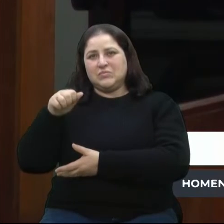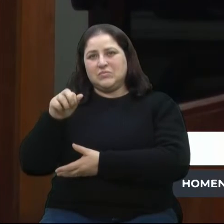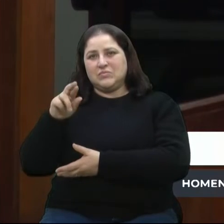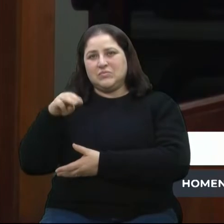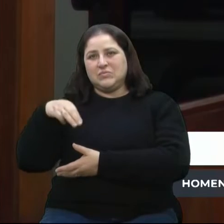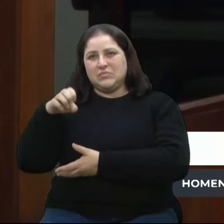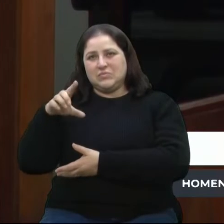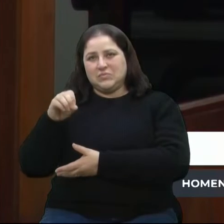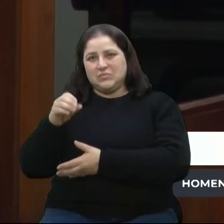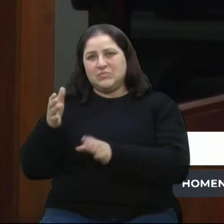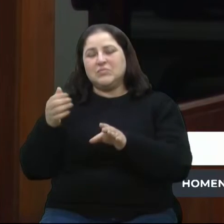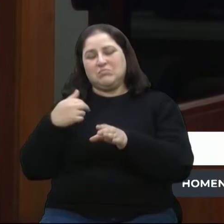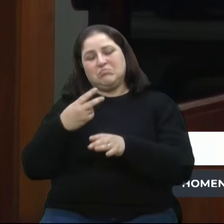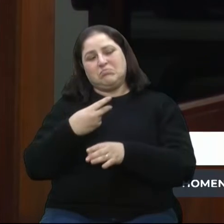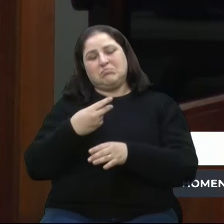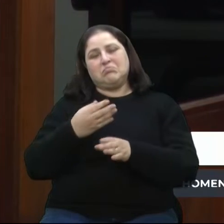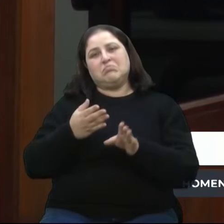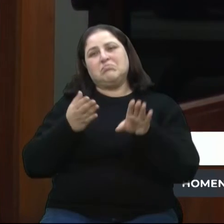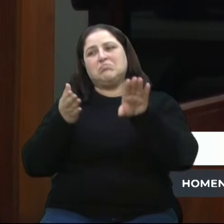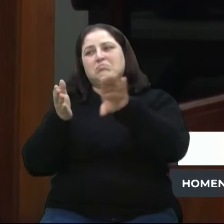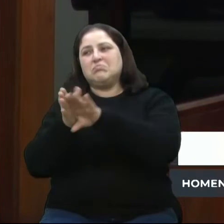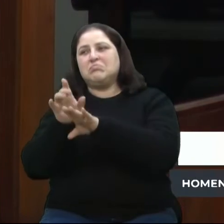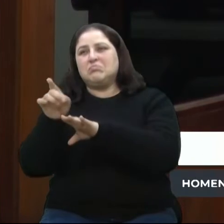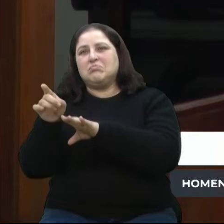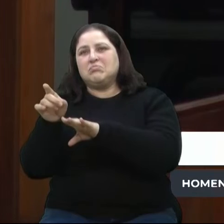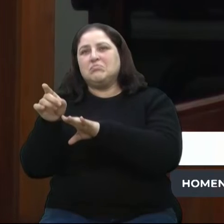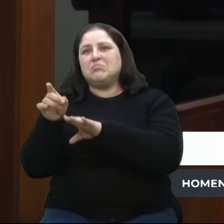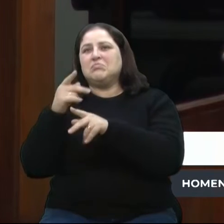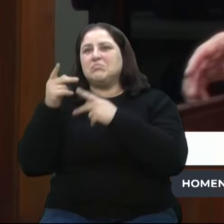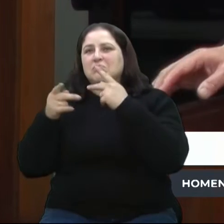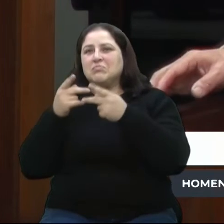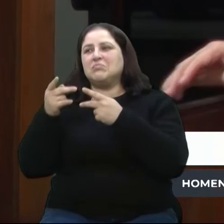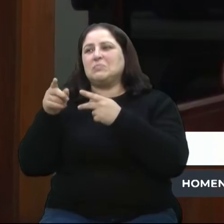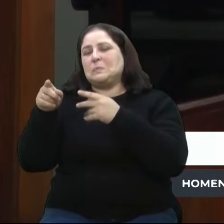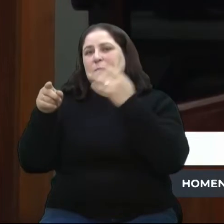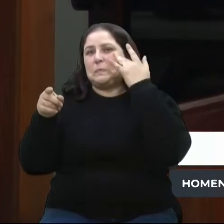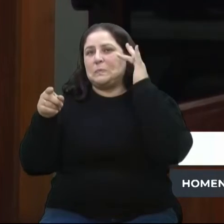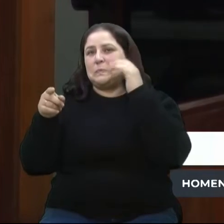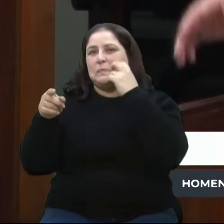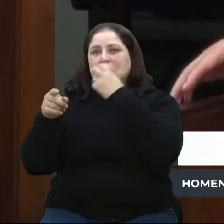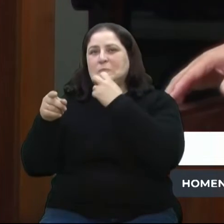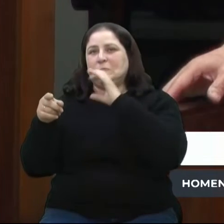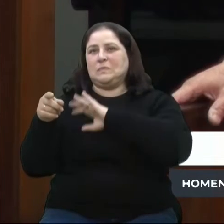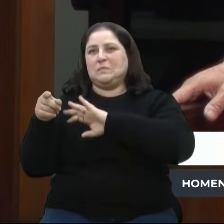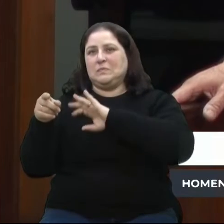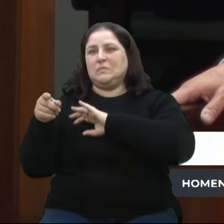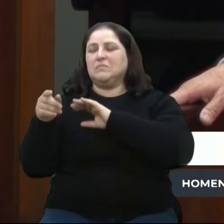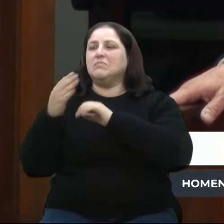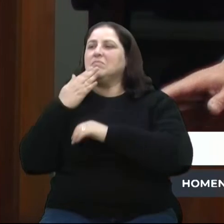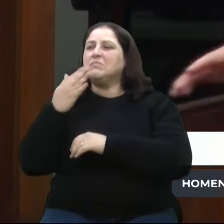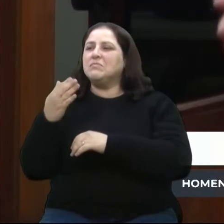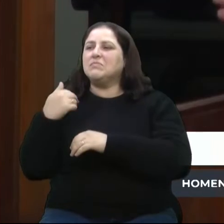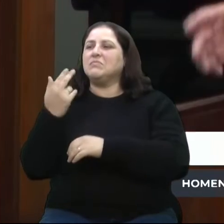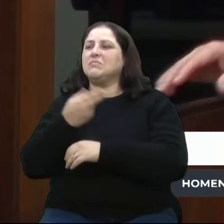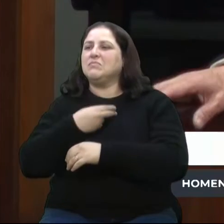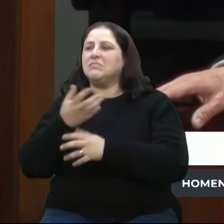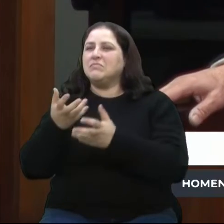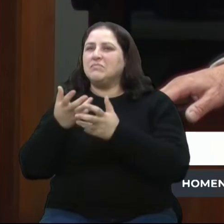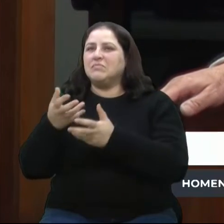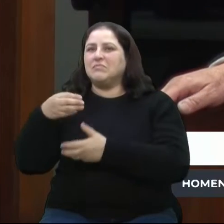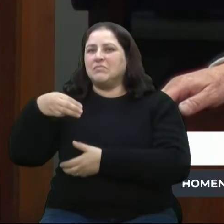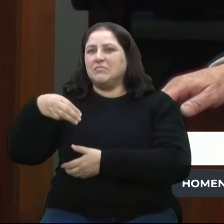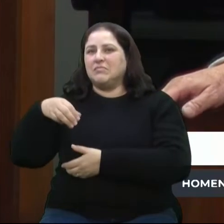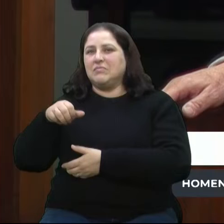para a moradora, que também não falava português, que nós tínhamos ido buscar marmelo. Eu disse, mas não tem marmelo aqui. Não tem, imagina,